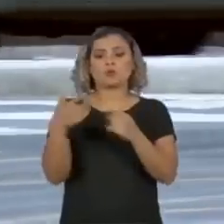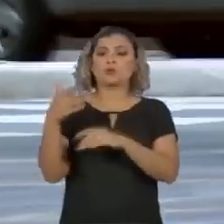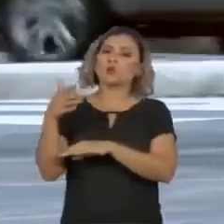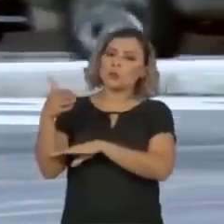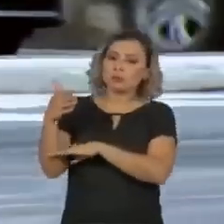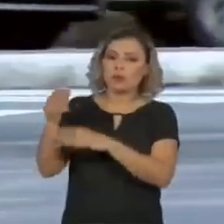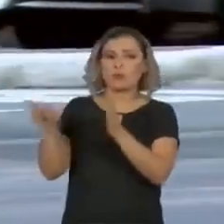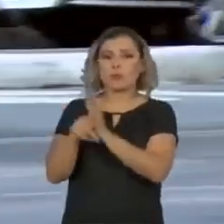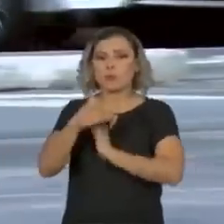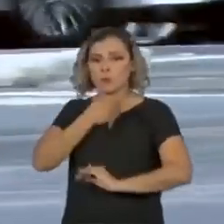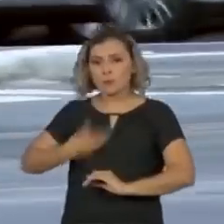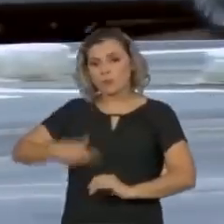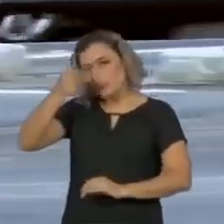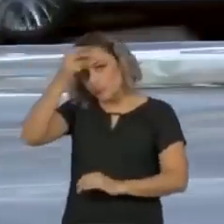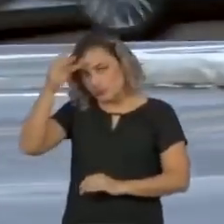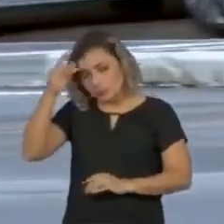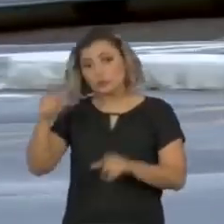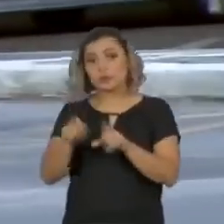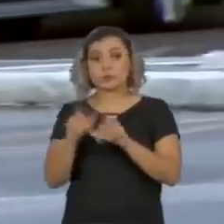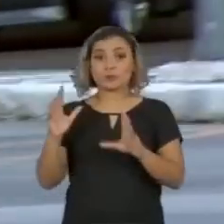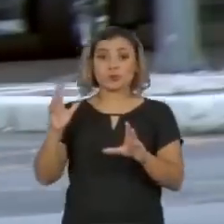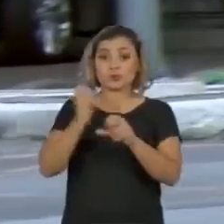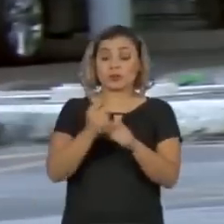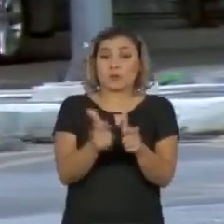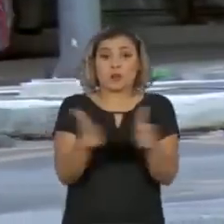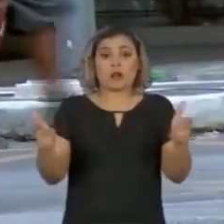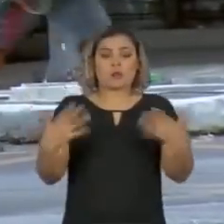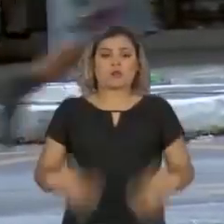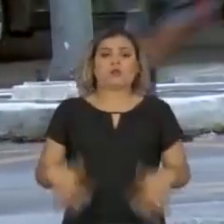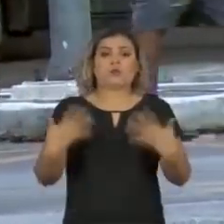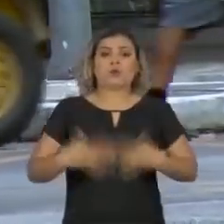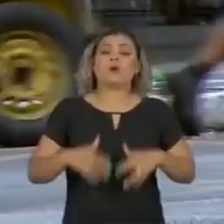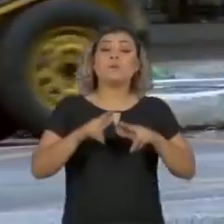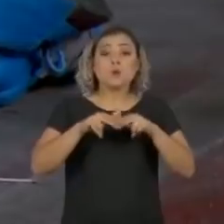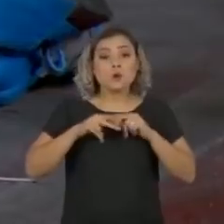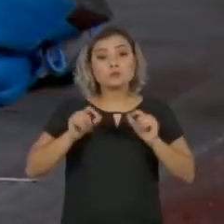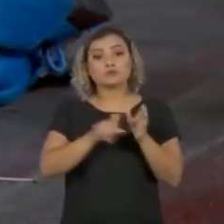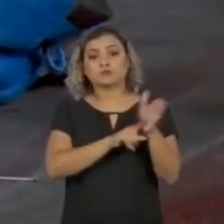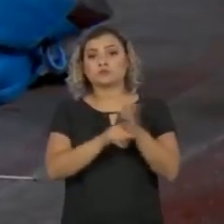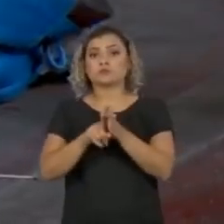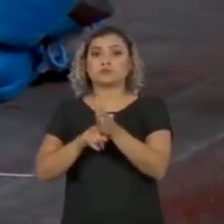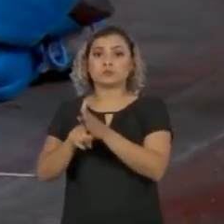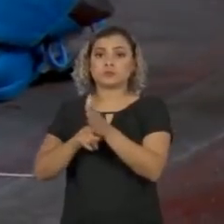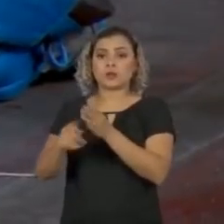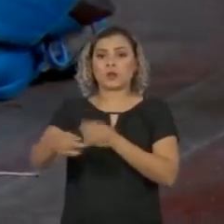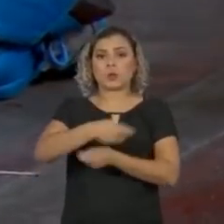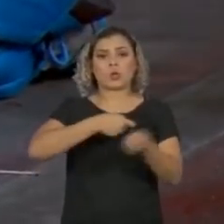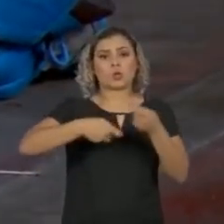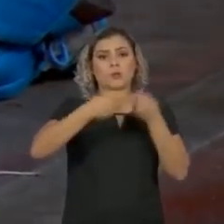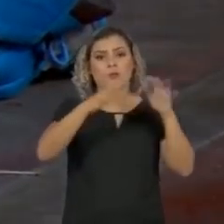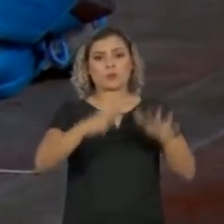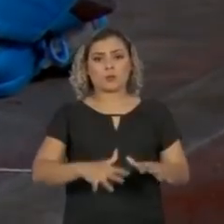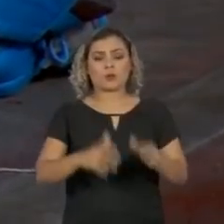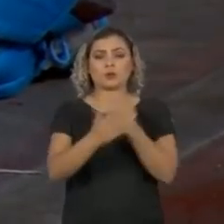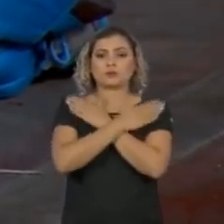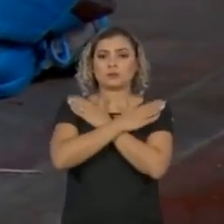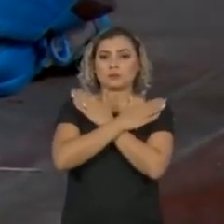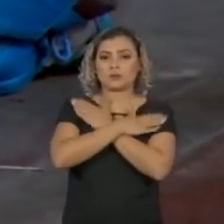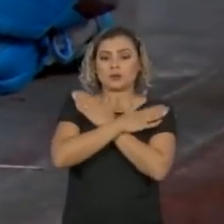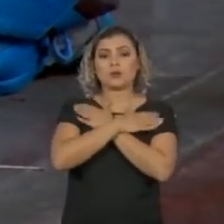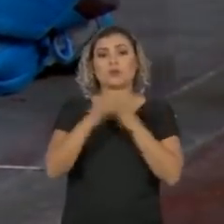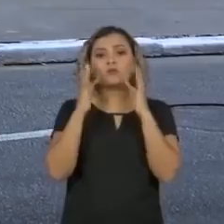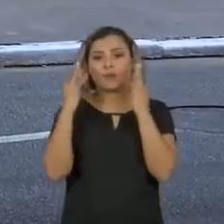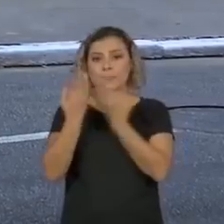maior crescimento já registrado pela Prefeitura e está relacionado, segundo o novo censo, com a crise econômica, desemprego,